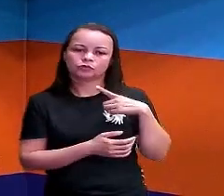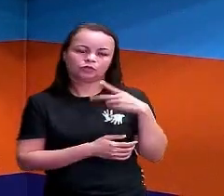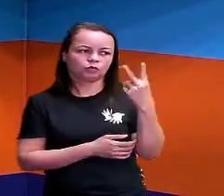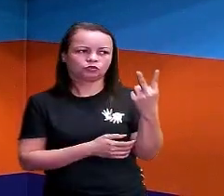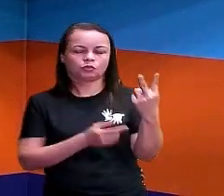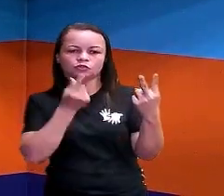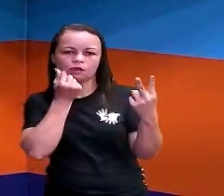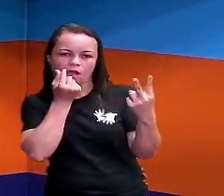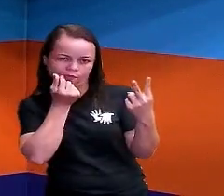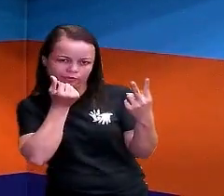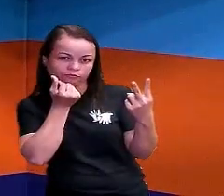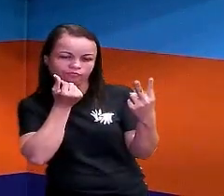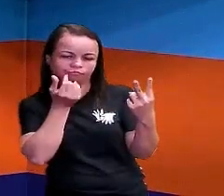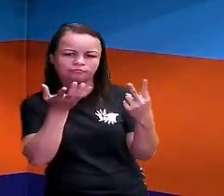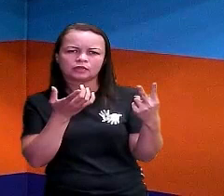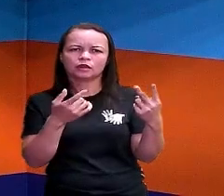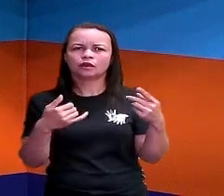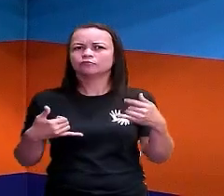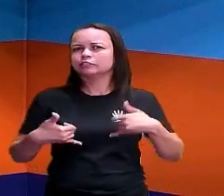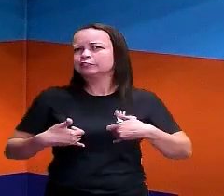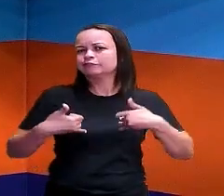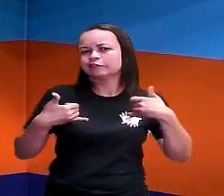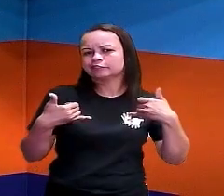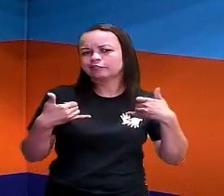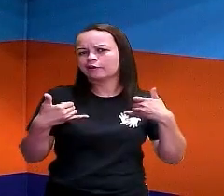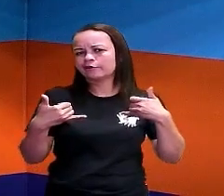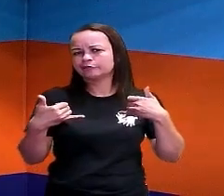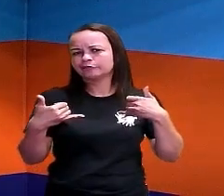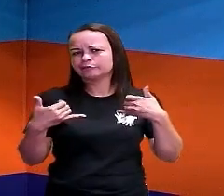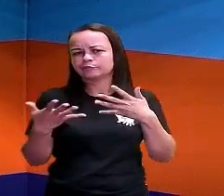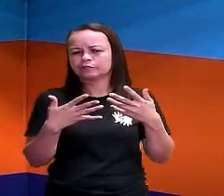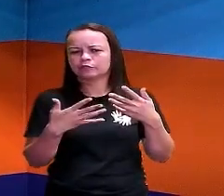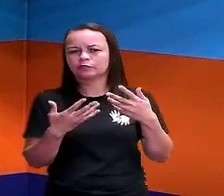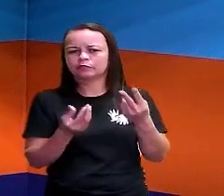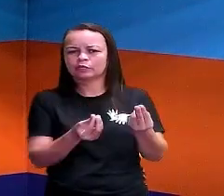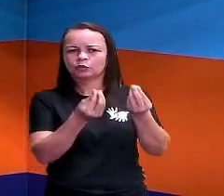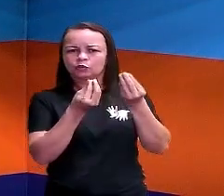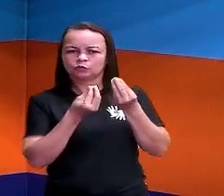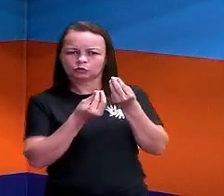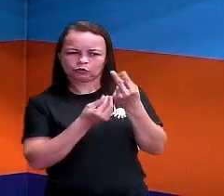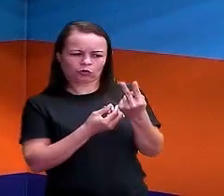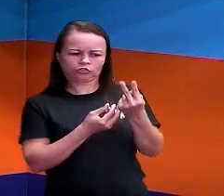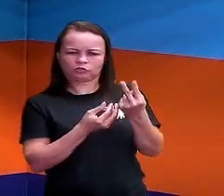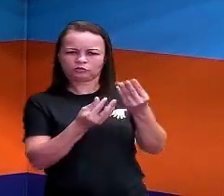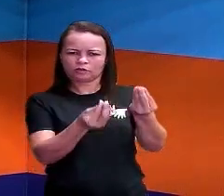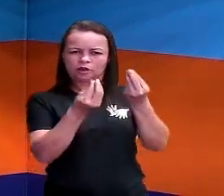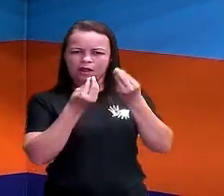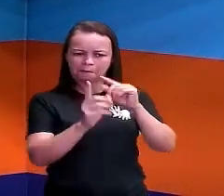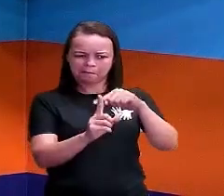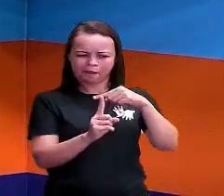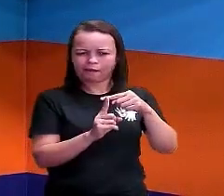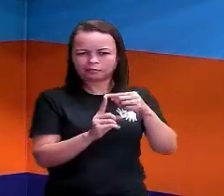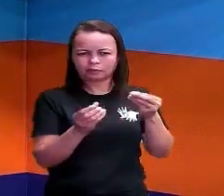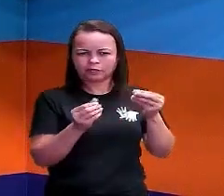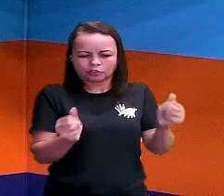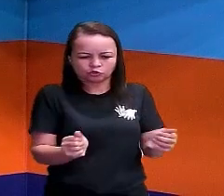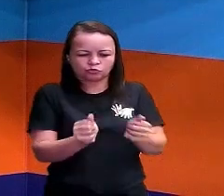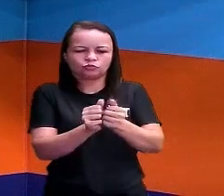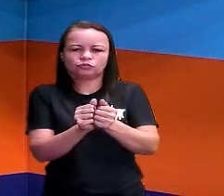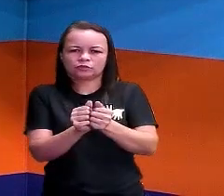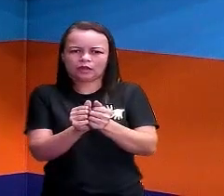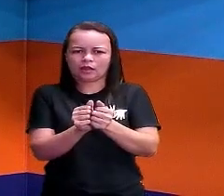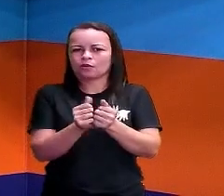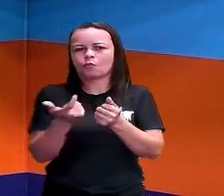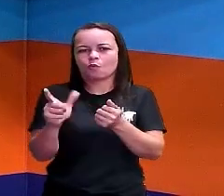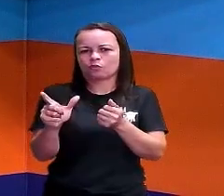lápis, né? Fiz aniversário, ninguém me deu 2 lápis de presente a mais para que eu pudesse juntar com aqueles 2